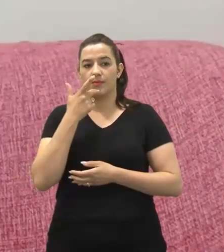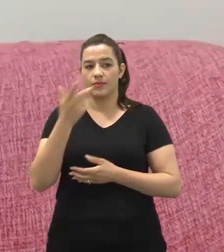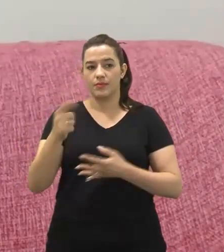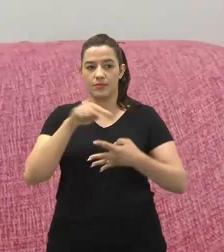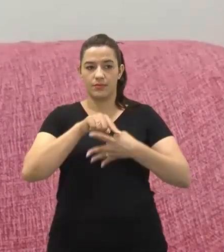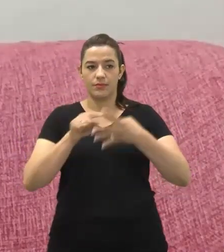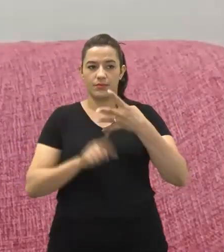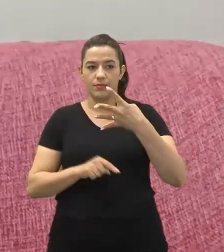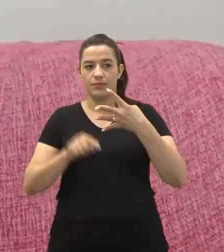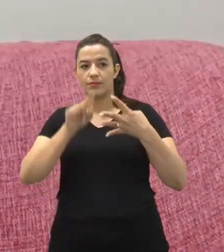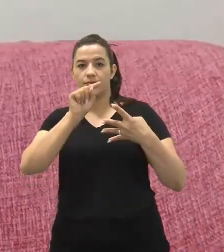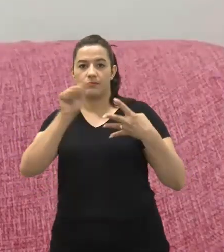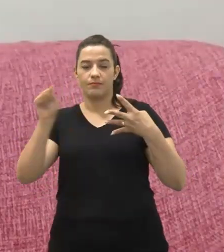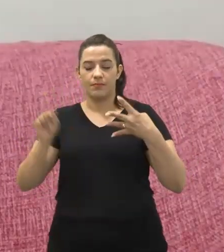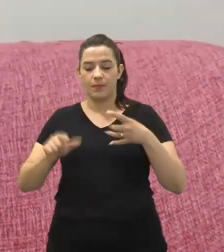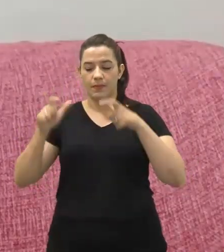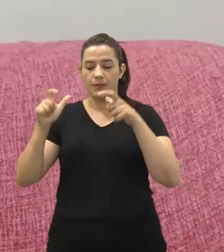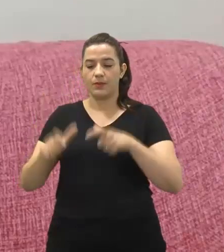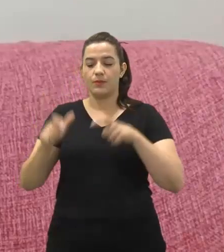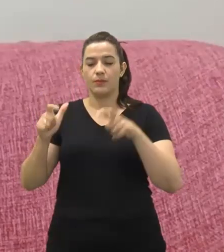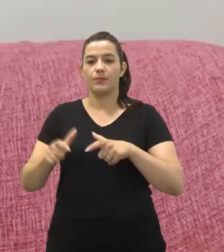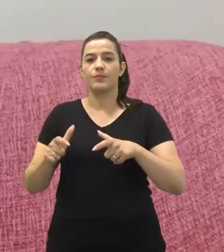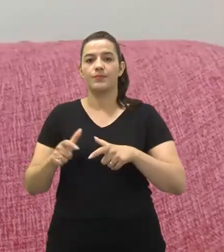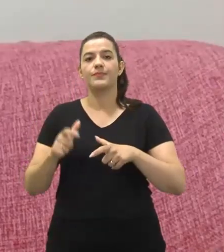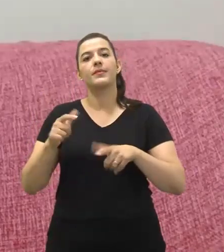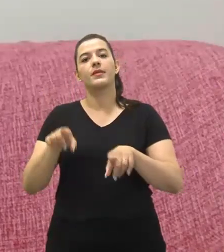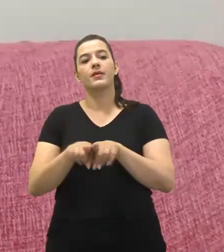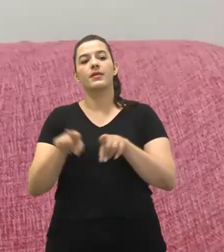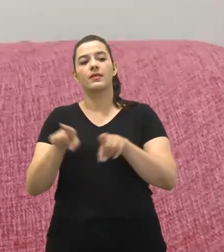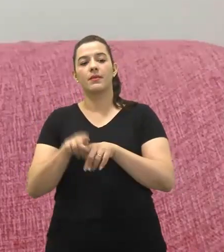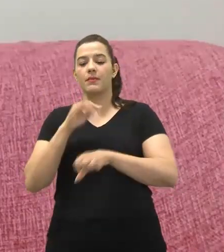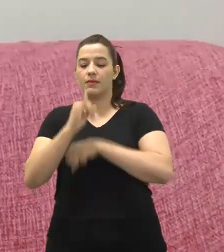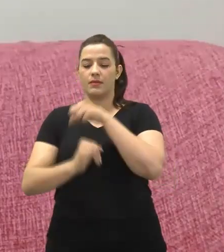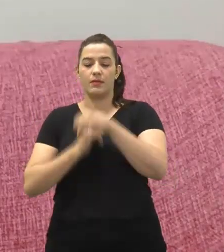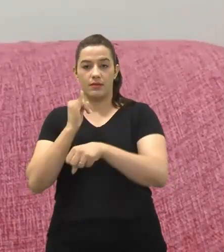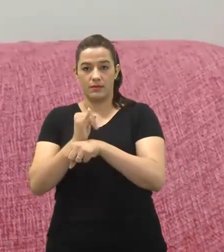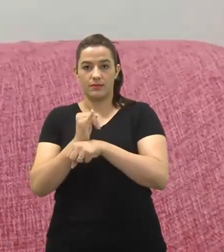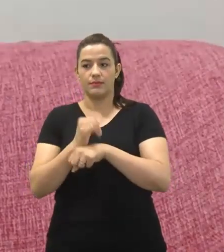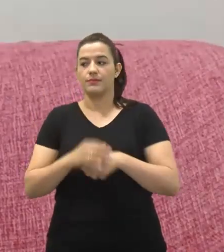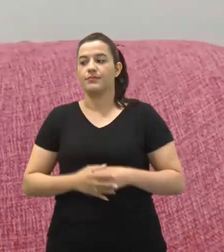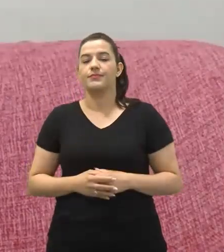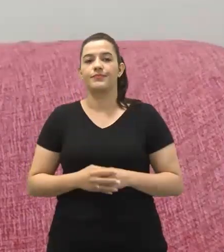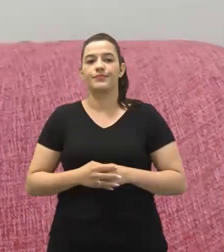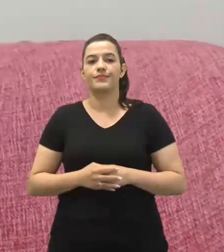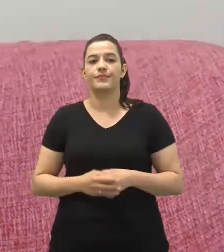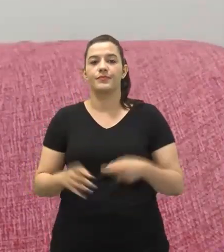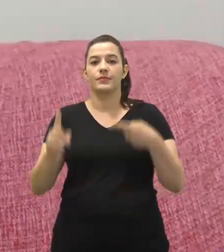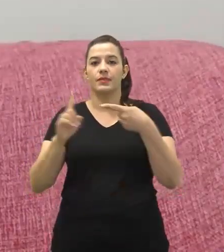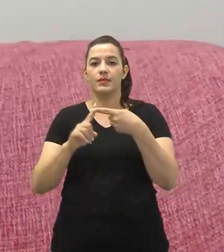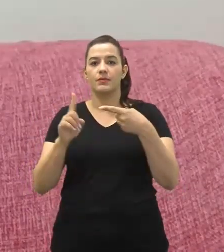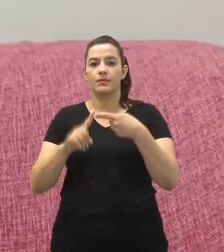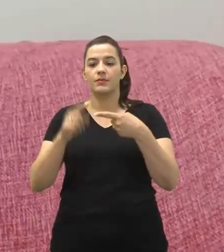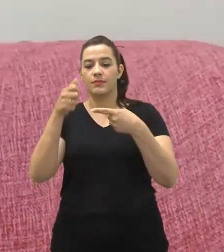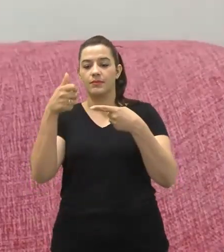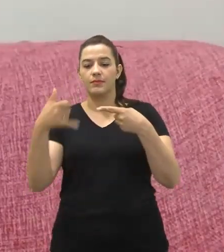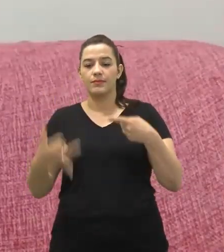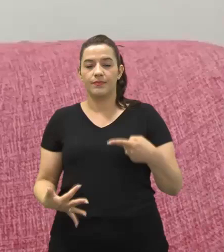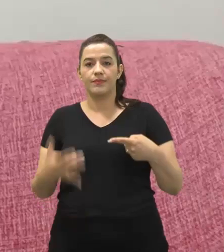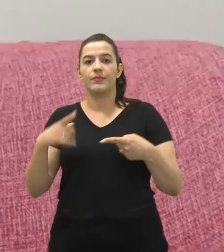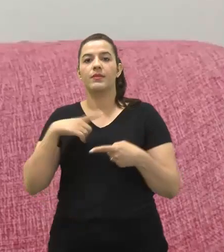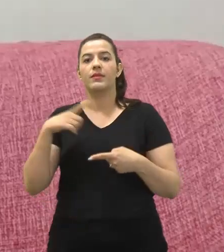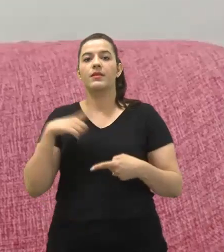dessas quatro dimensões no ambiente físico em um ambiente virtual é é a primeira dimensão é a dimensão